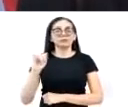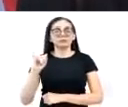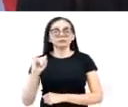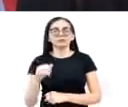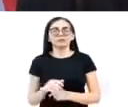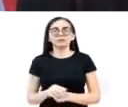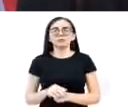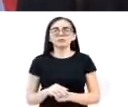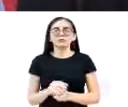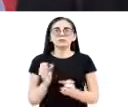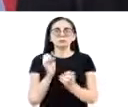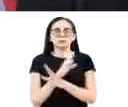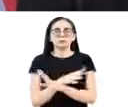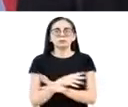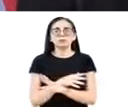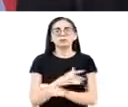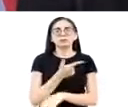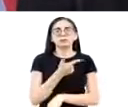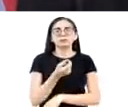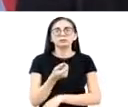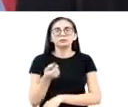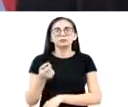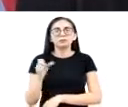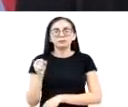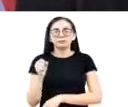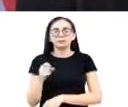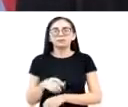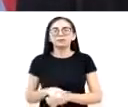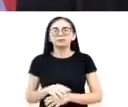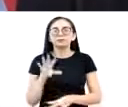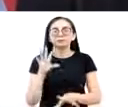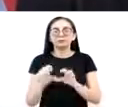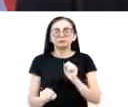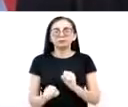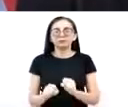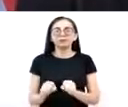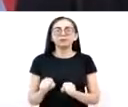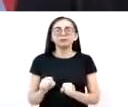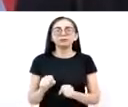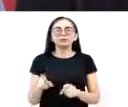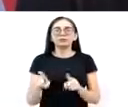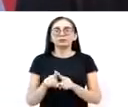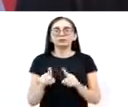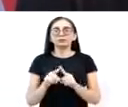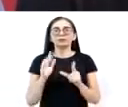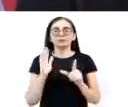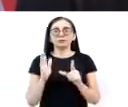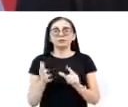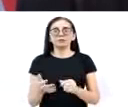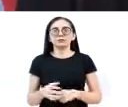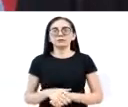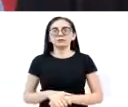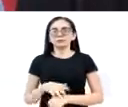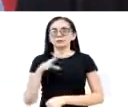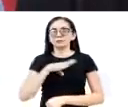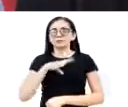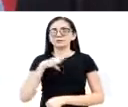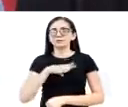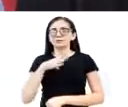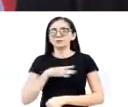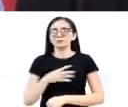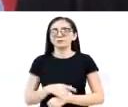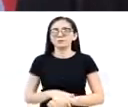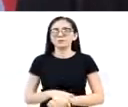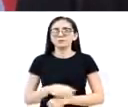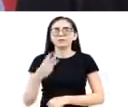do Vale do Itapecuru, com conclusão no ano de 2008, graduada em Letras Português pela Universidade Federal do